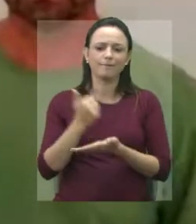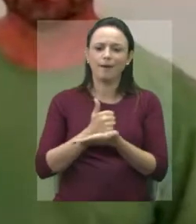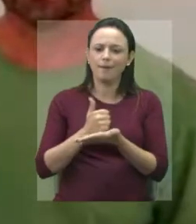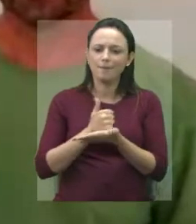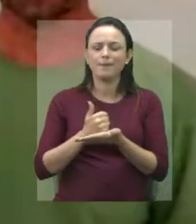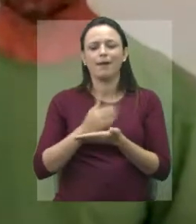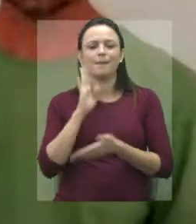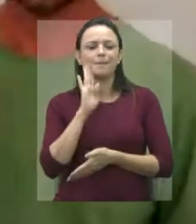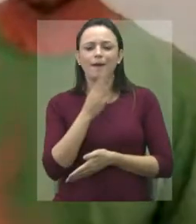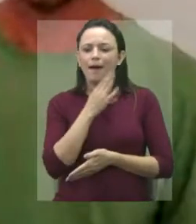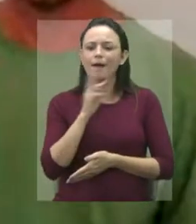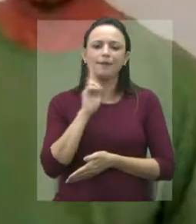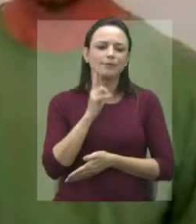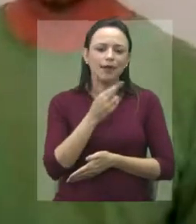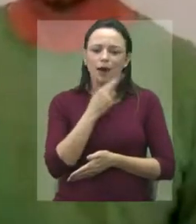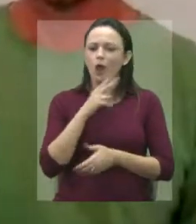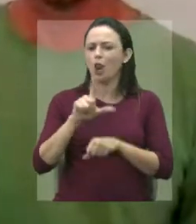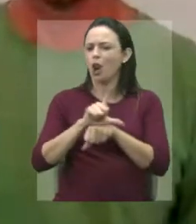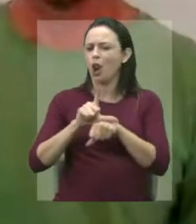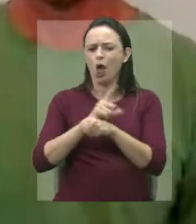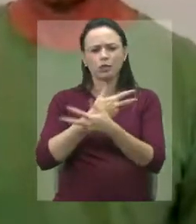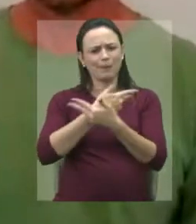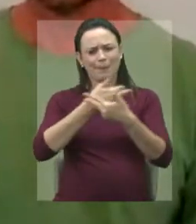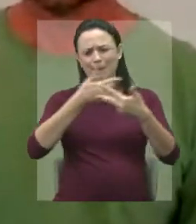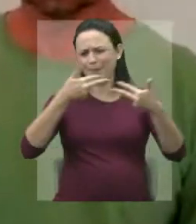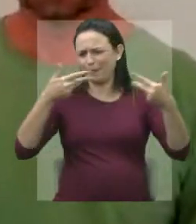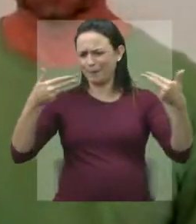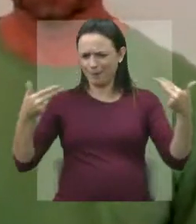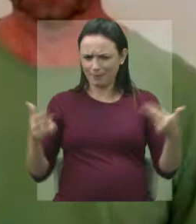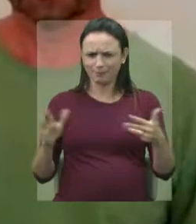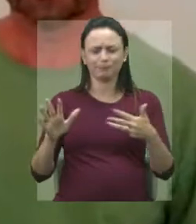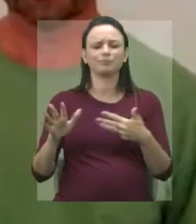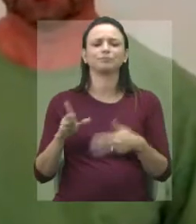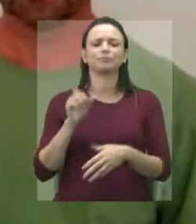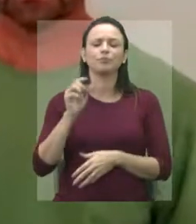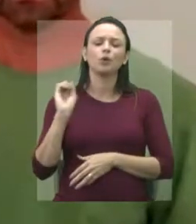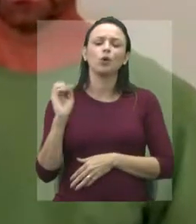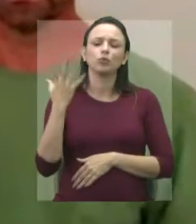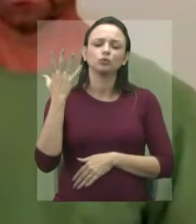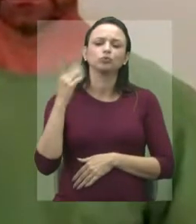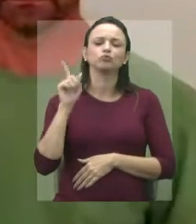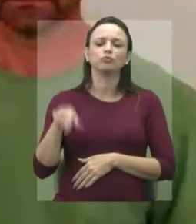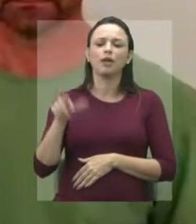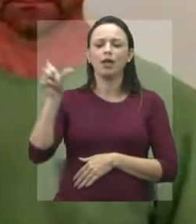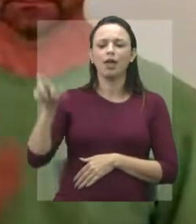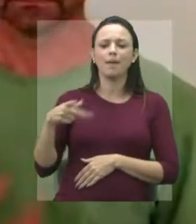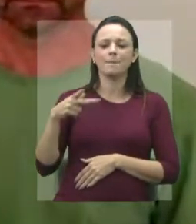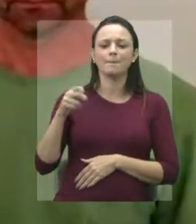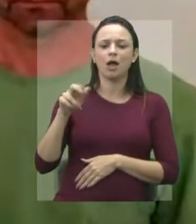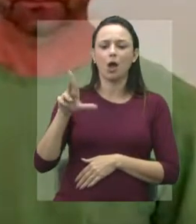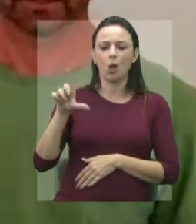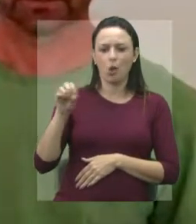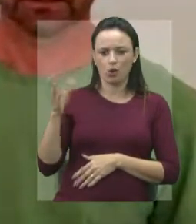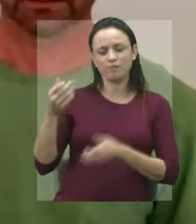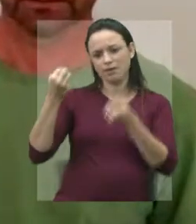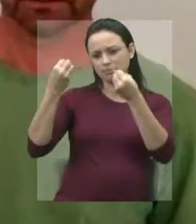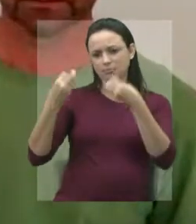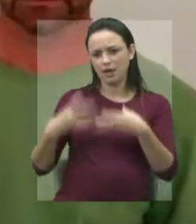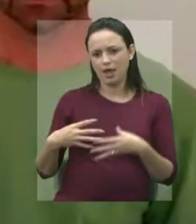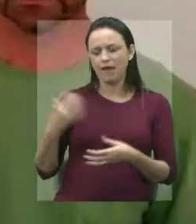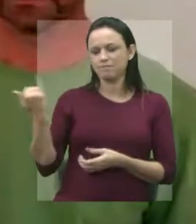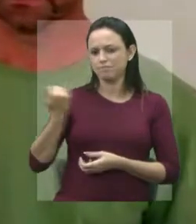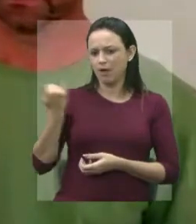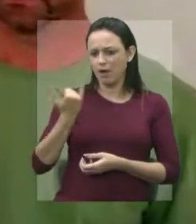bares, restaurantes, lojas em geral e similares. Aconteceu um caso com o Paulo, eu gostaria que o Paulo falasse para a